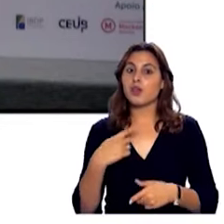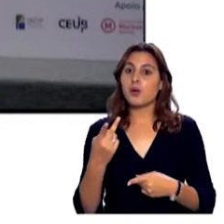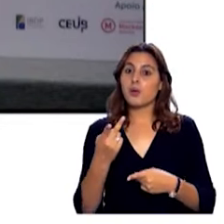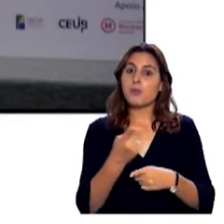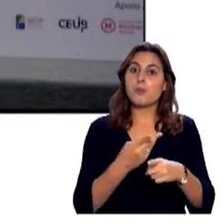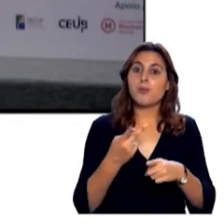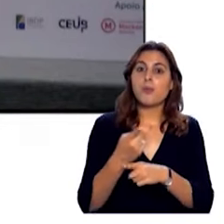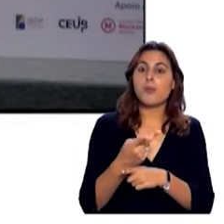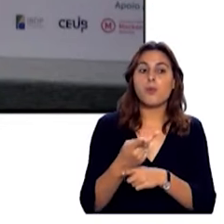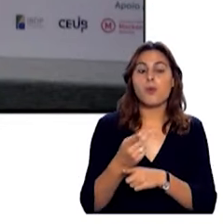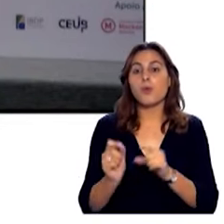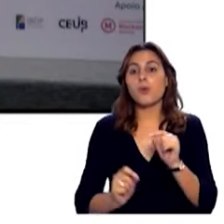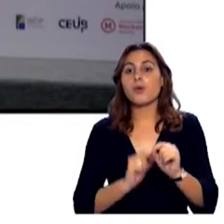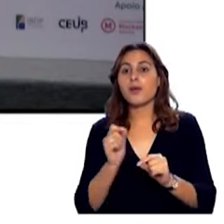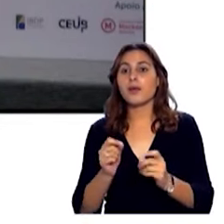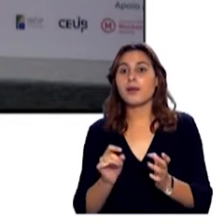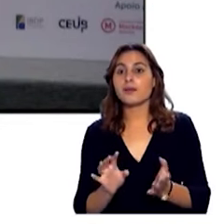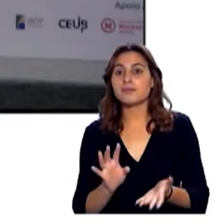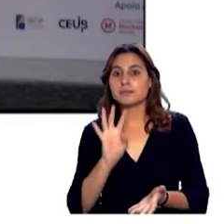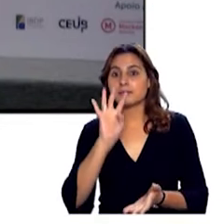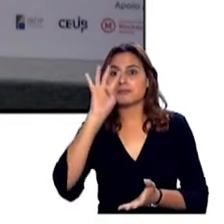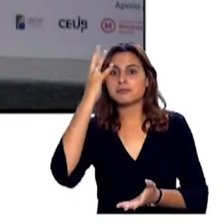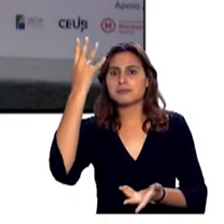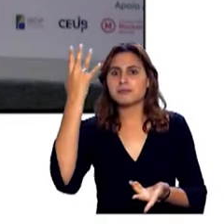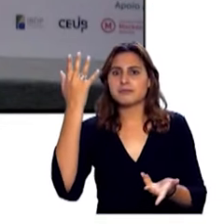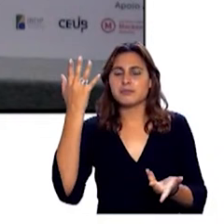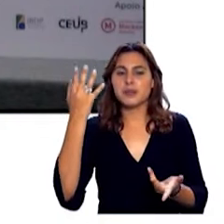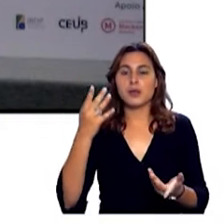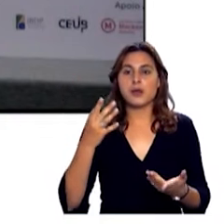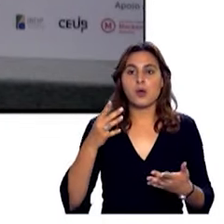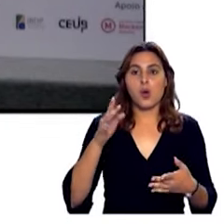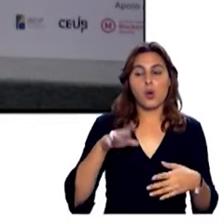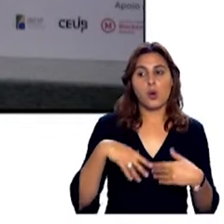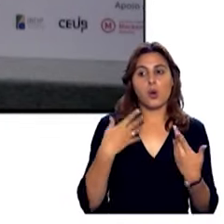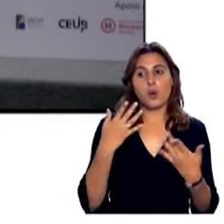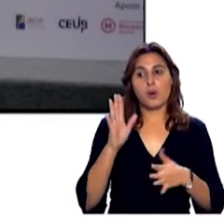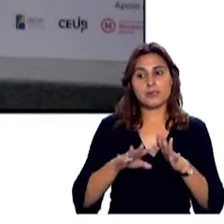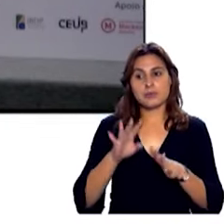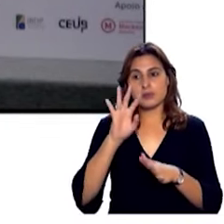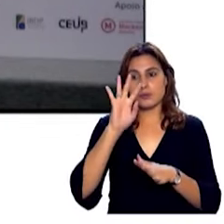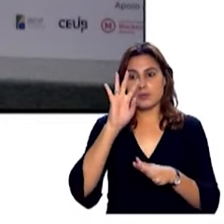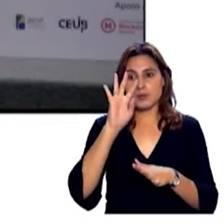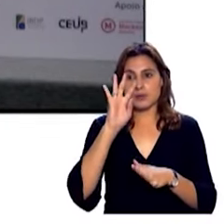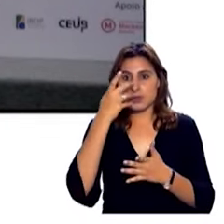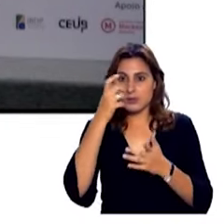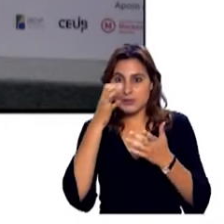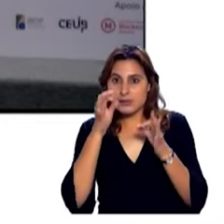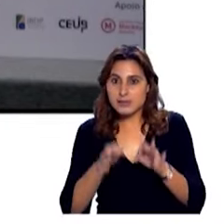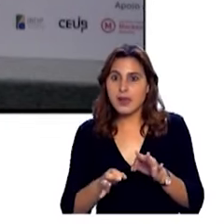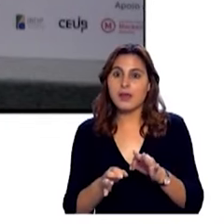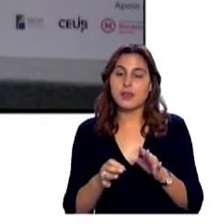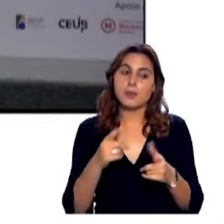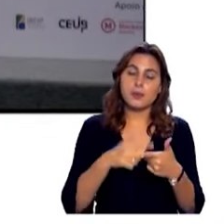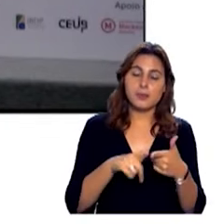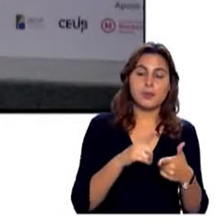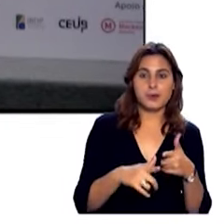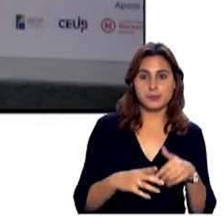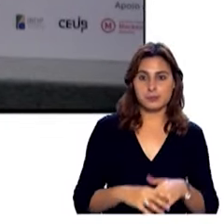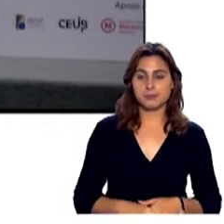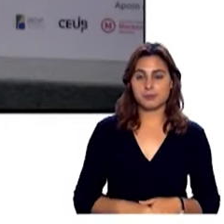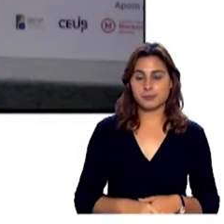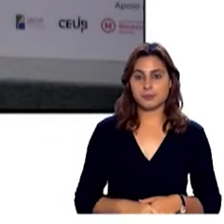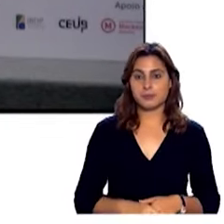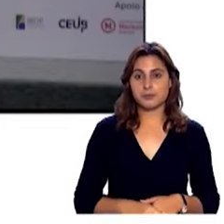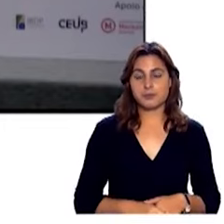buscar previsibilidade nós devemos buscar uma solução serial para um problema ou talvez nós devemos buscar a